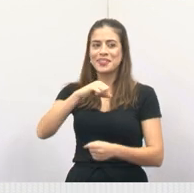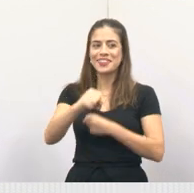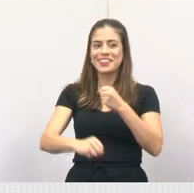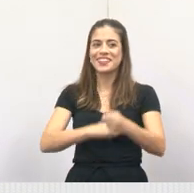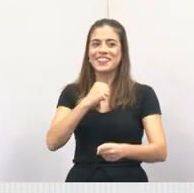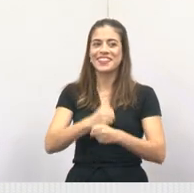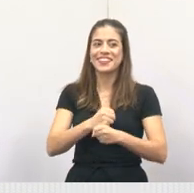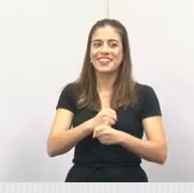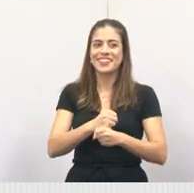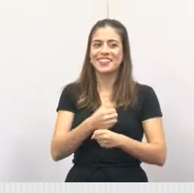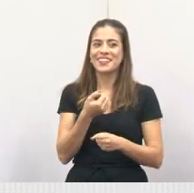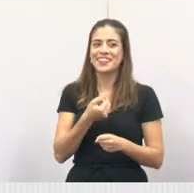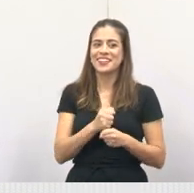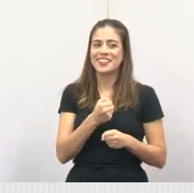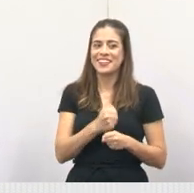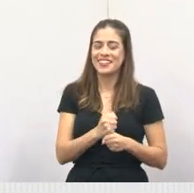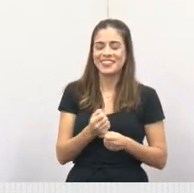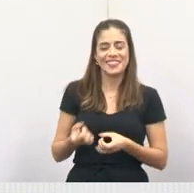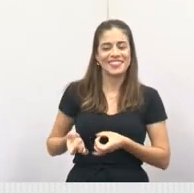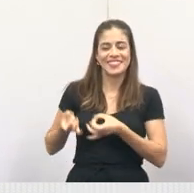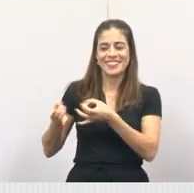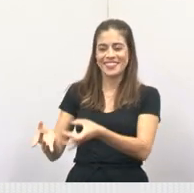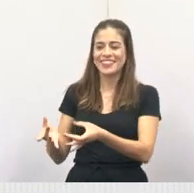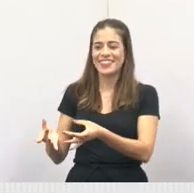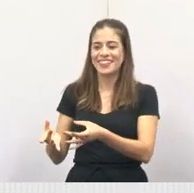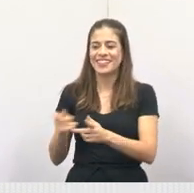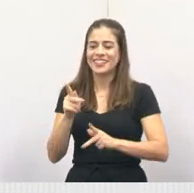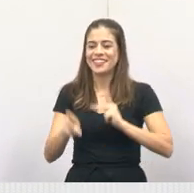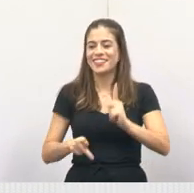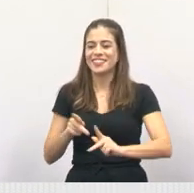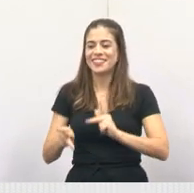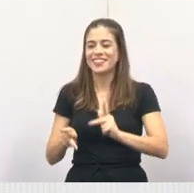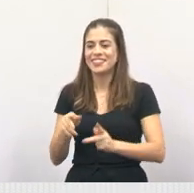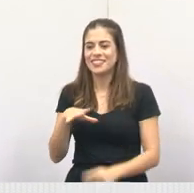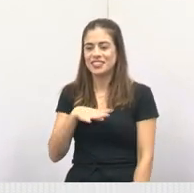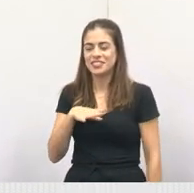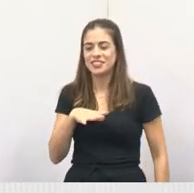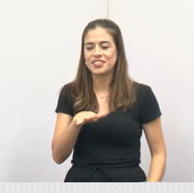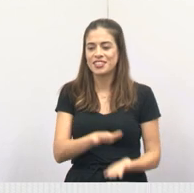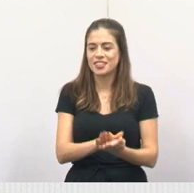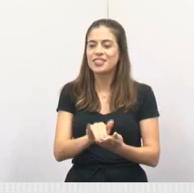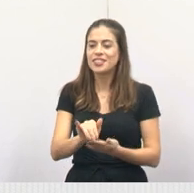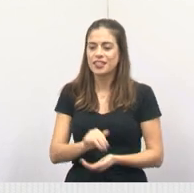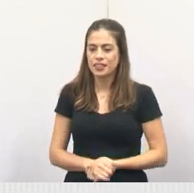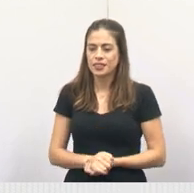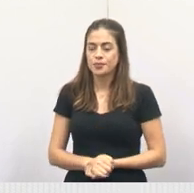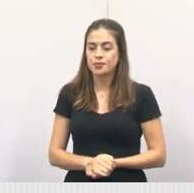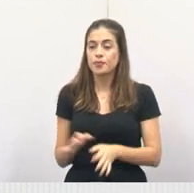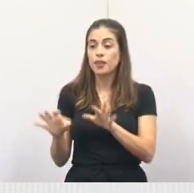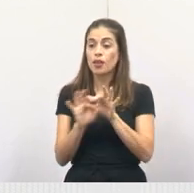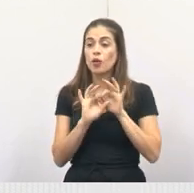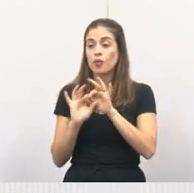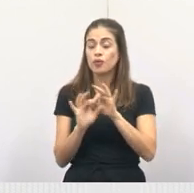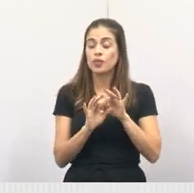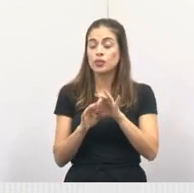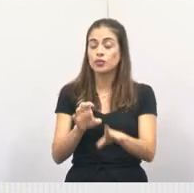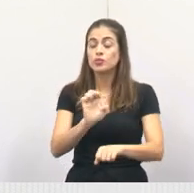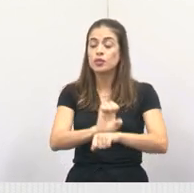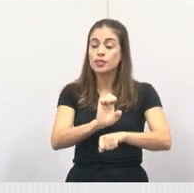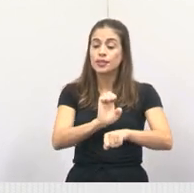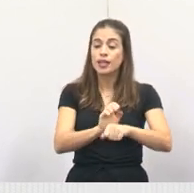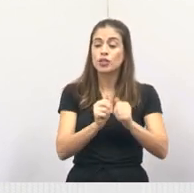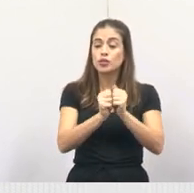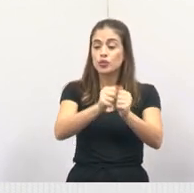essa obra ainda não foi entregue para a população de Jacareí Esse é um convênio do estado com a Prefeitura Municipal de Jacareí